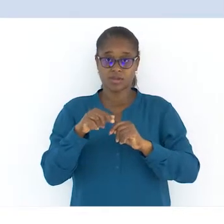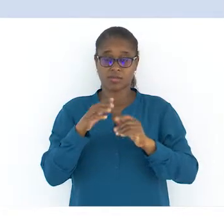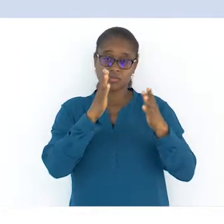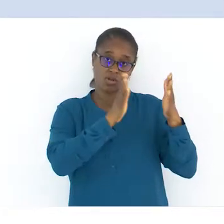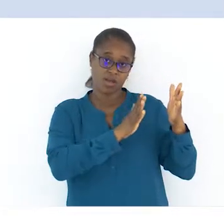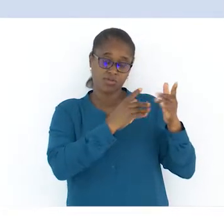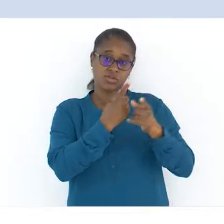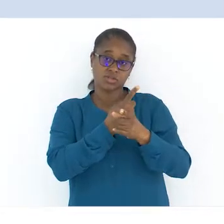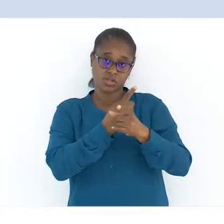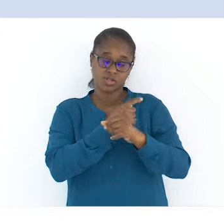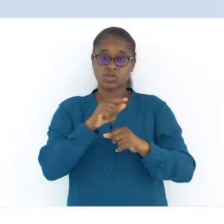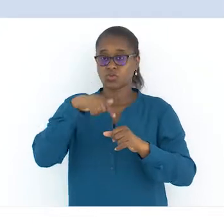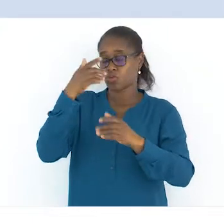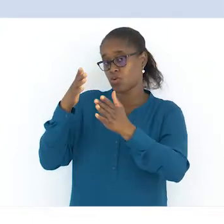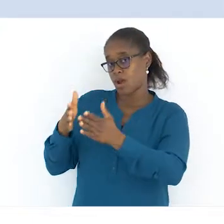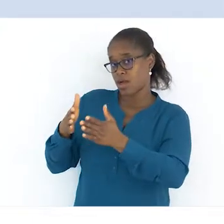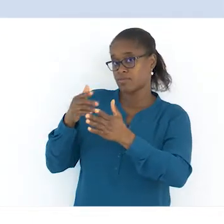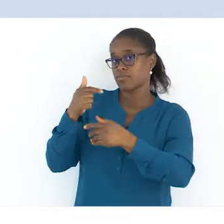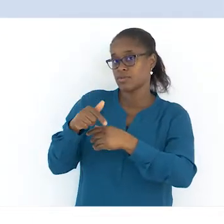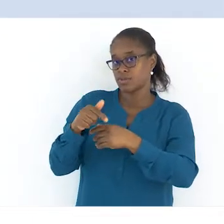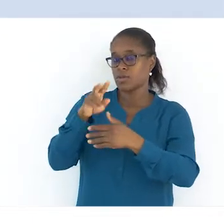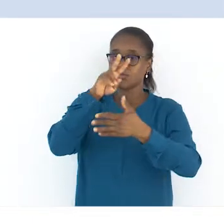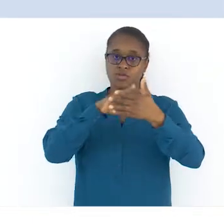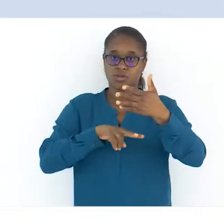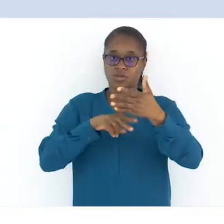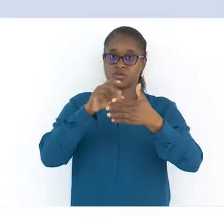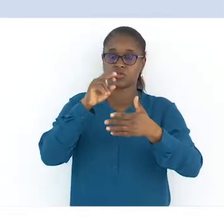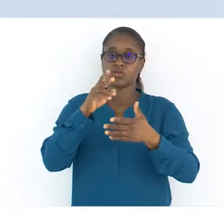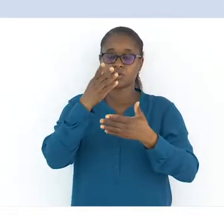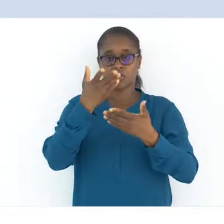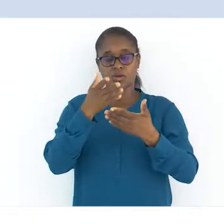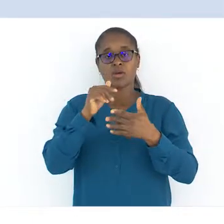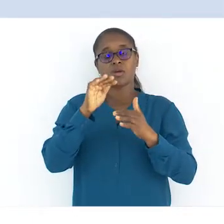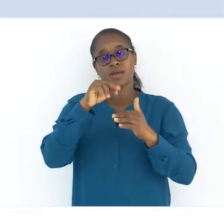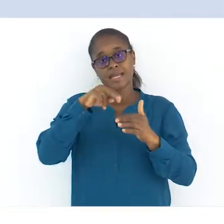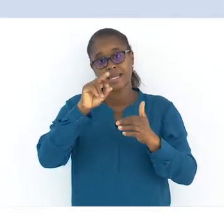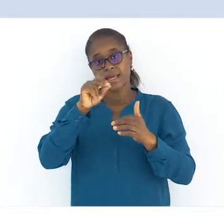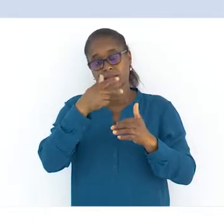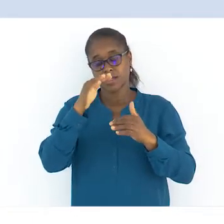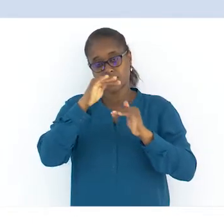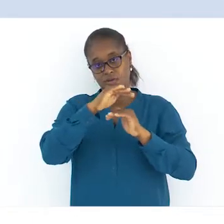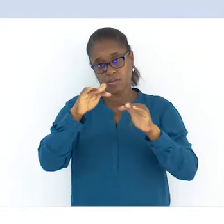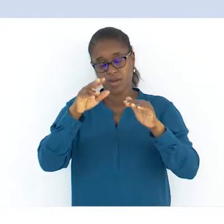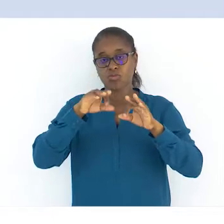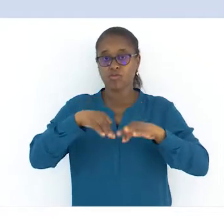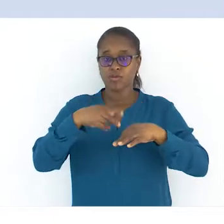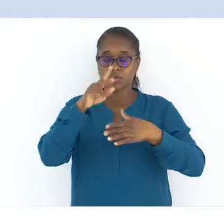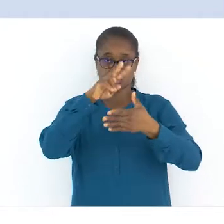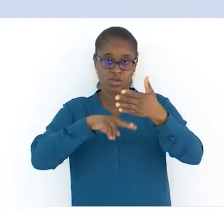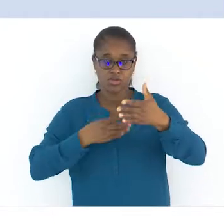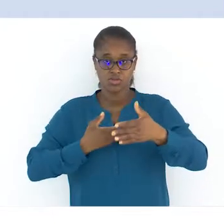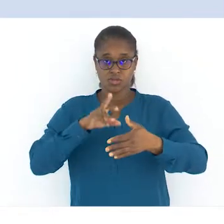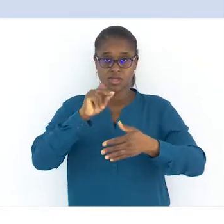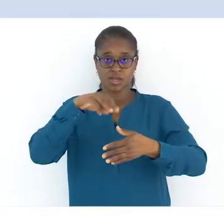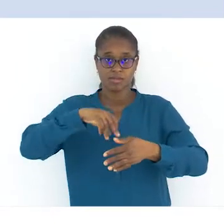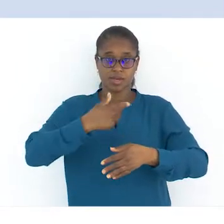as características, do outro lado temos o texto narrativo ao meio e, no fim, temos o texto dramático. Quais são esses aspectos